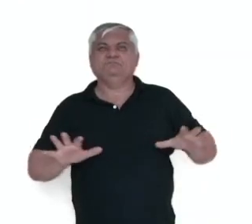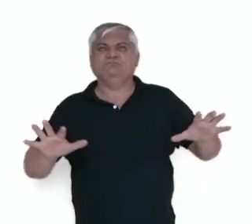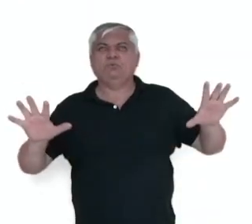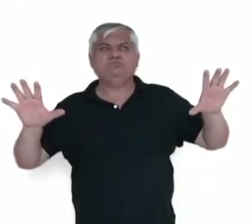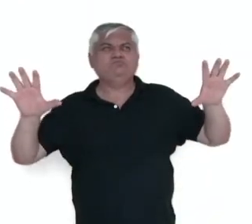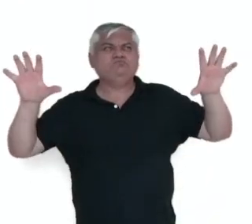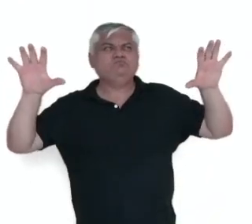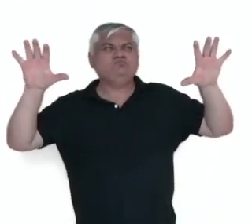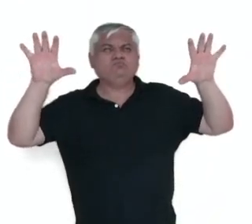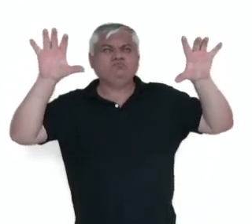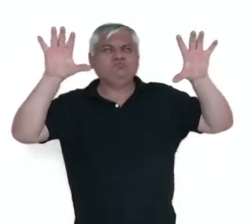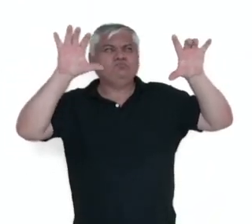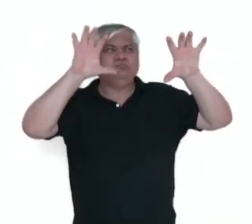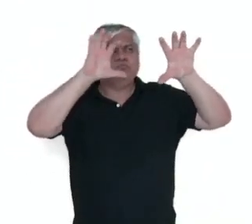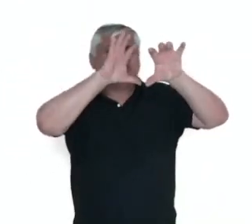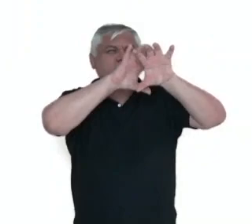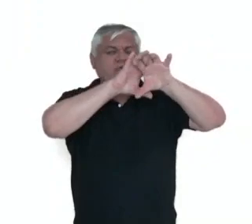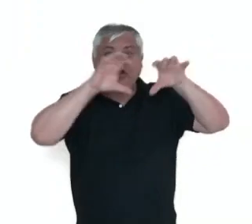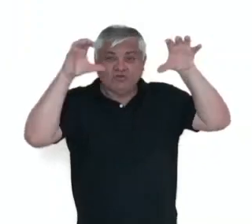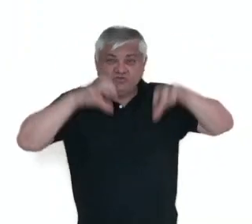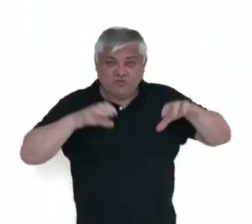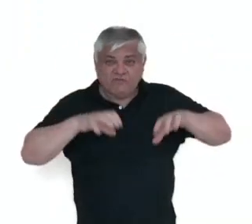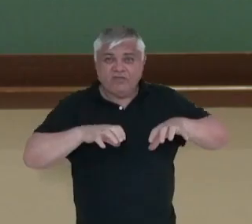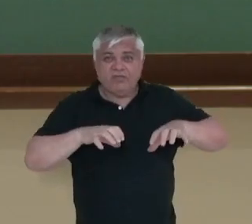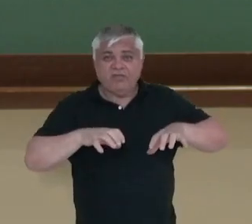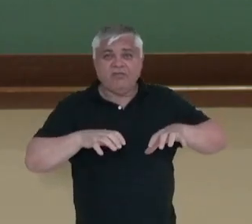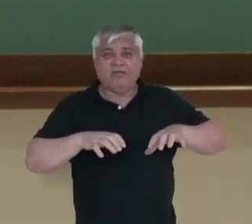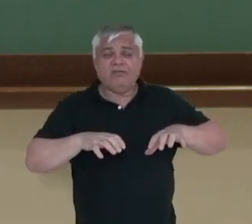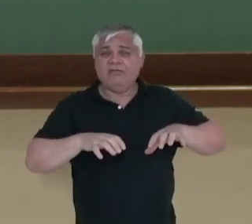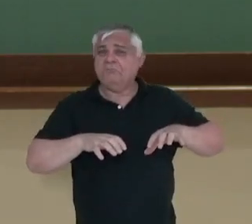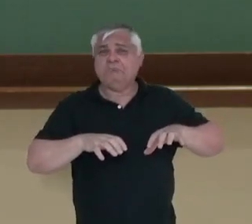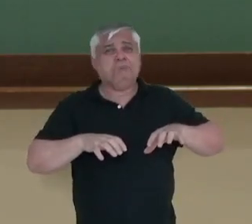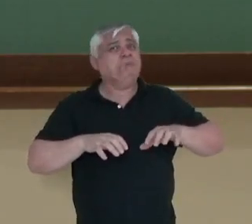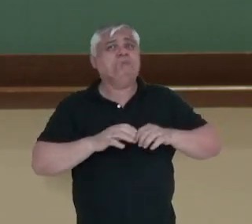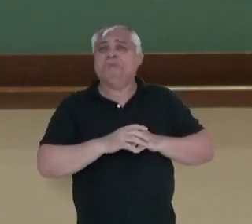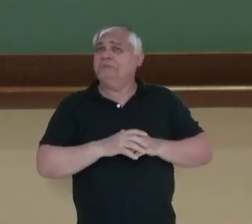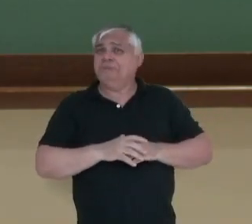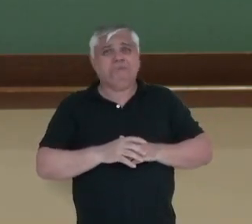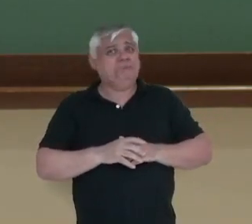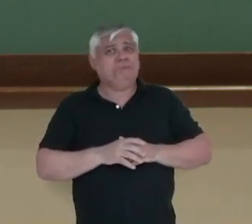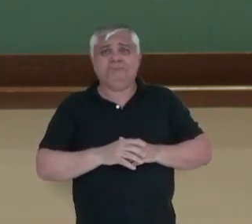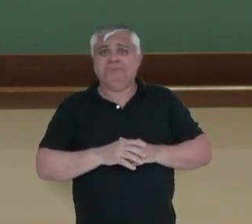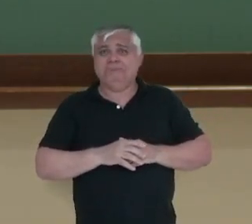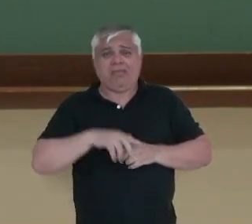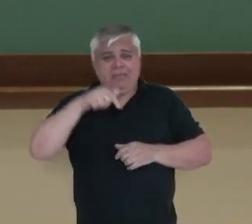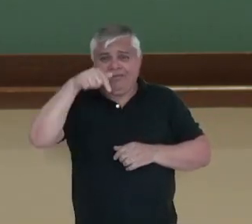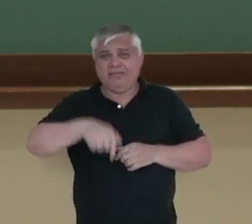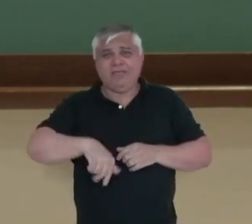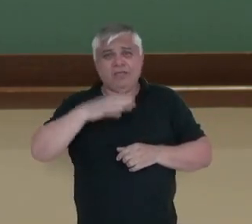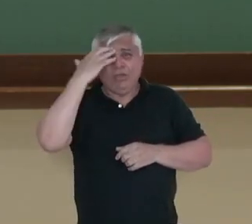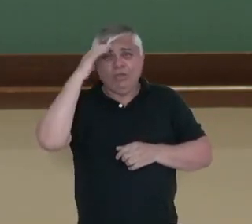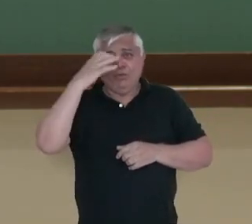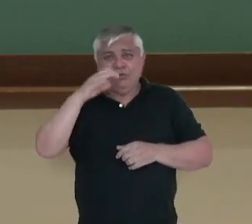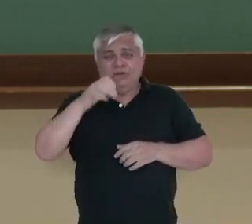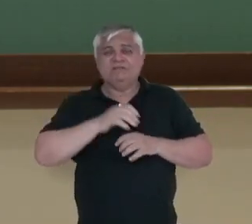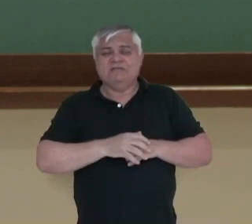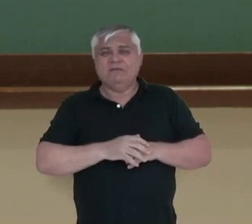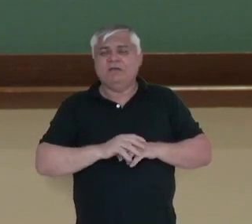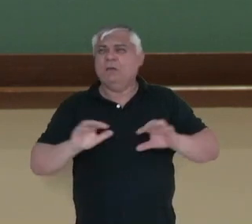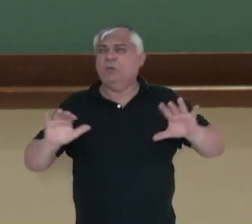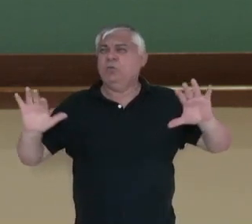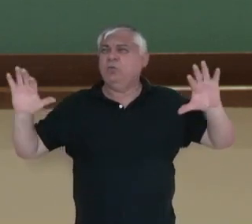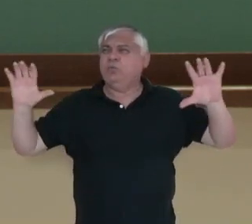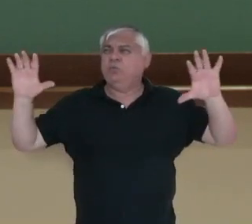vai chover. Nem sempre isso se confirma. Quem é de Curitiba sabe muito bem que, às vezes, o